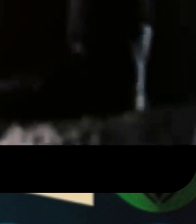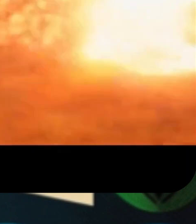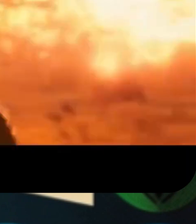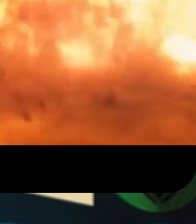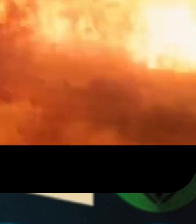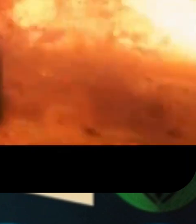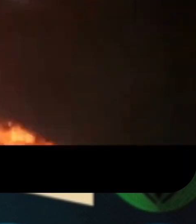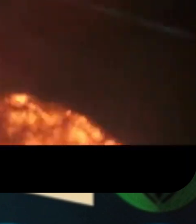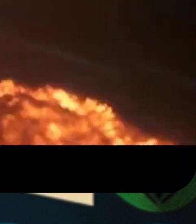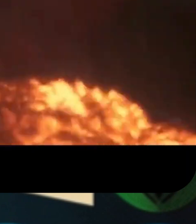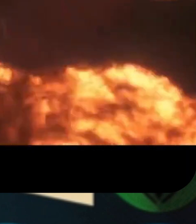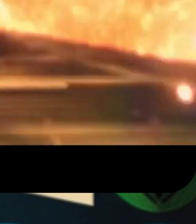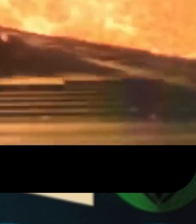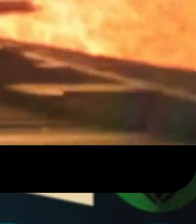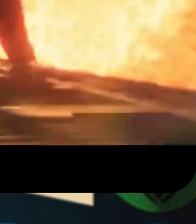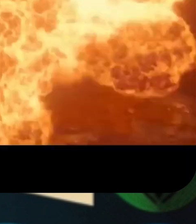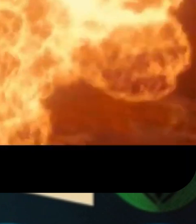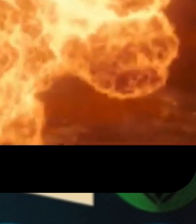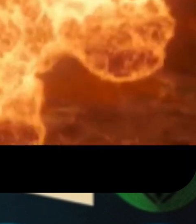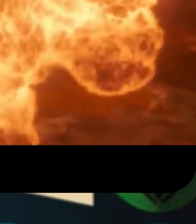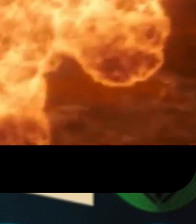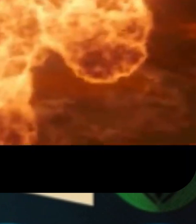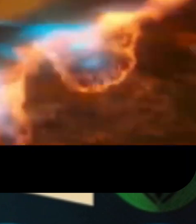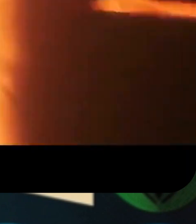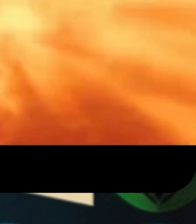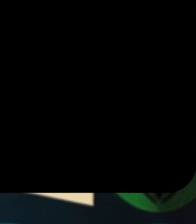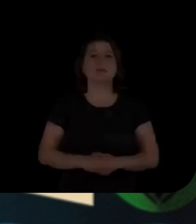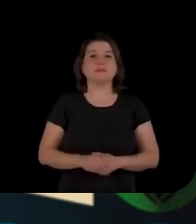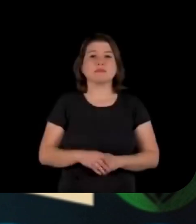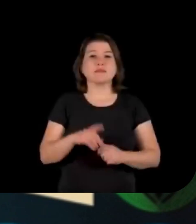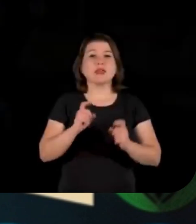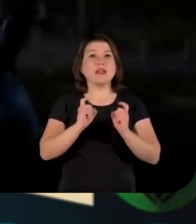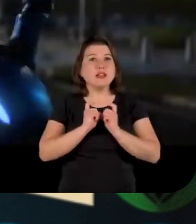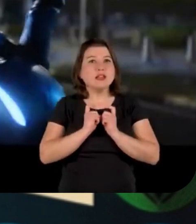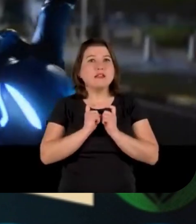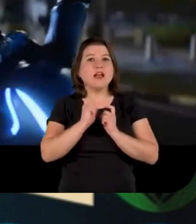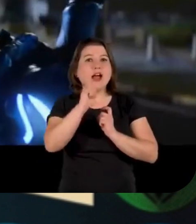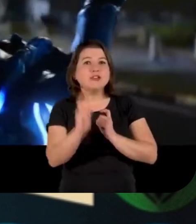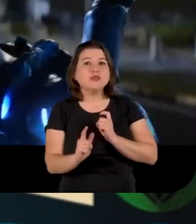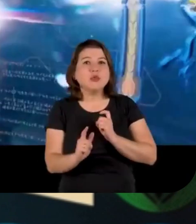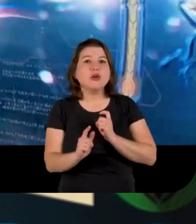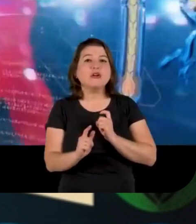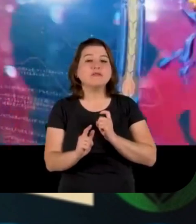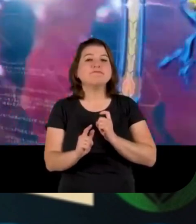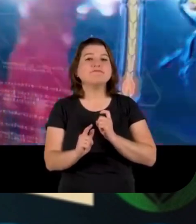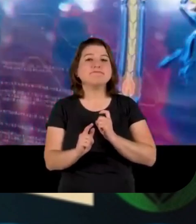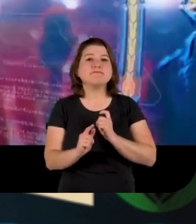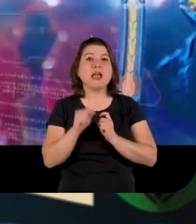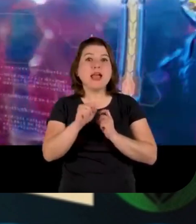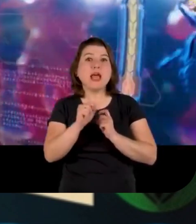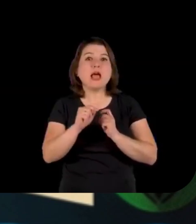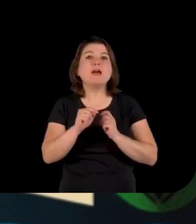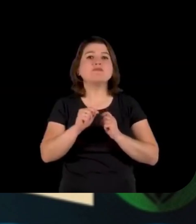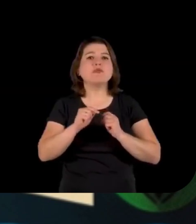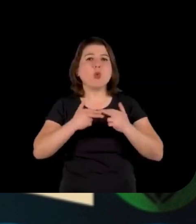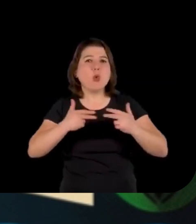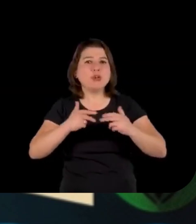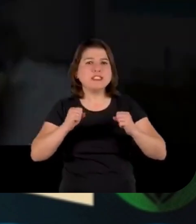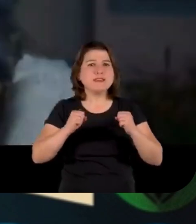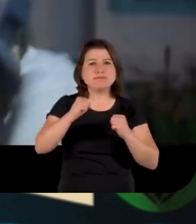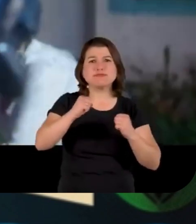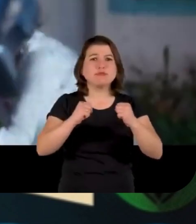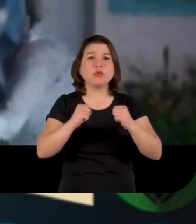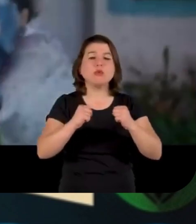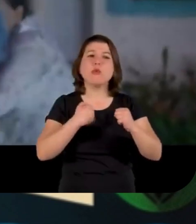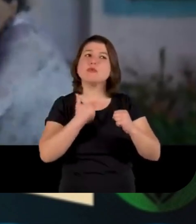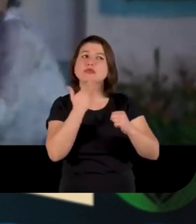ser engraçado. Eu acho que ele é o ponto fraco do filme. Faltou dar esse equilíbrio no de humor, as piadas de